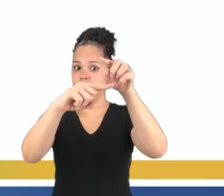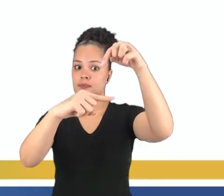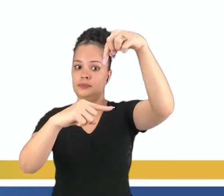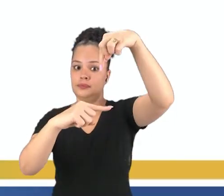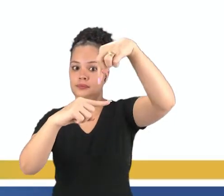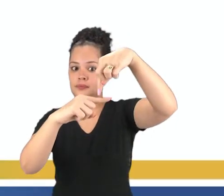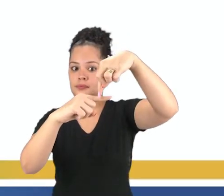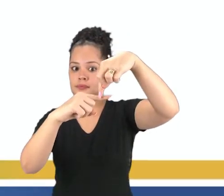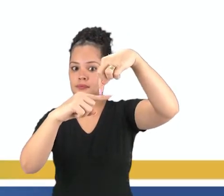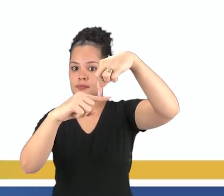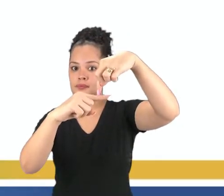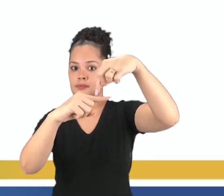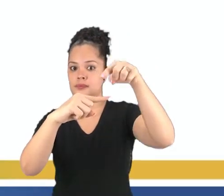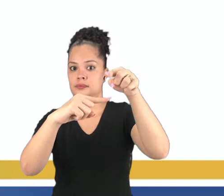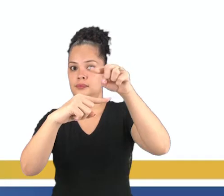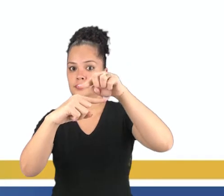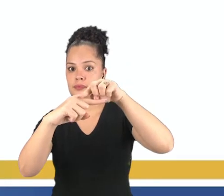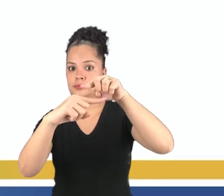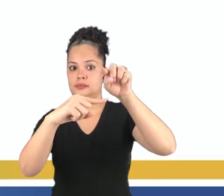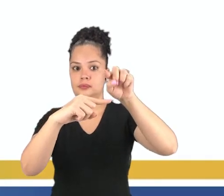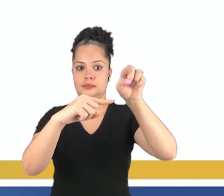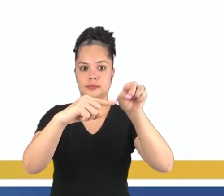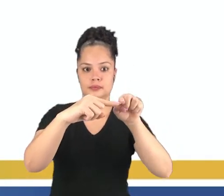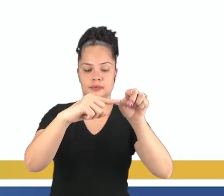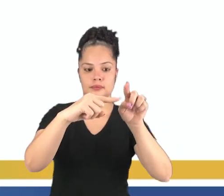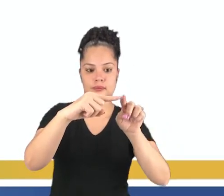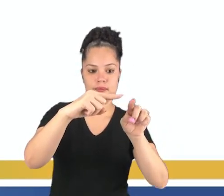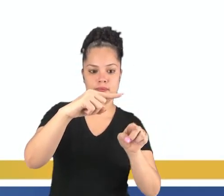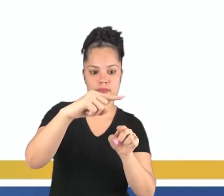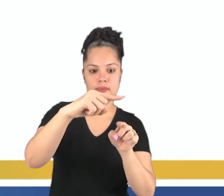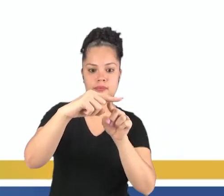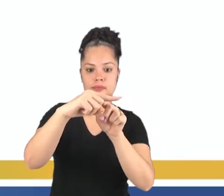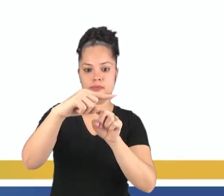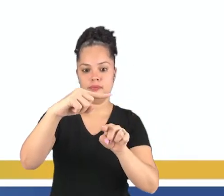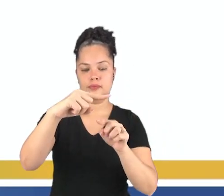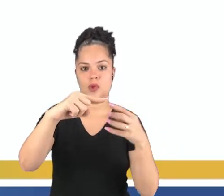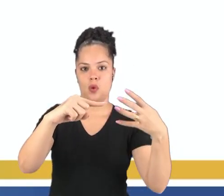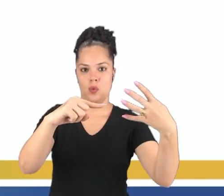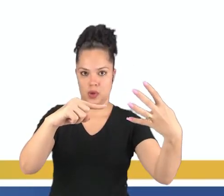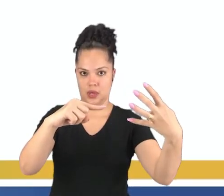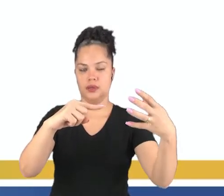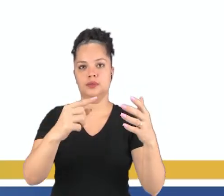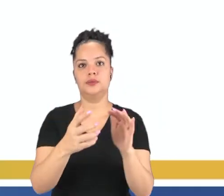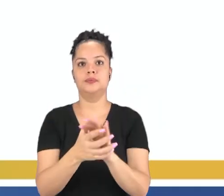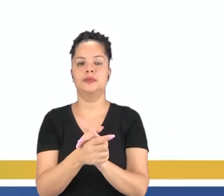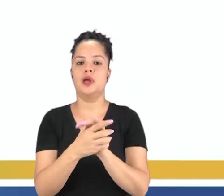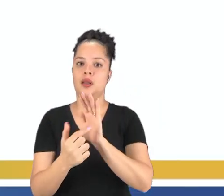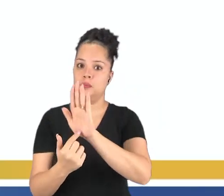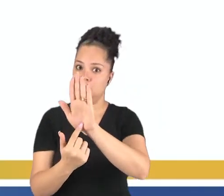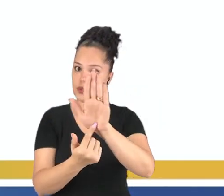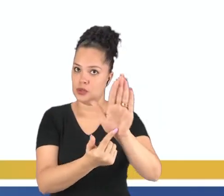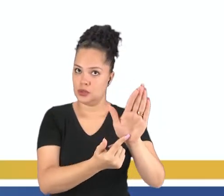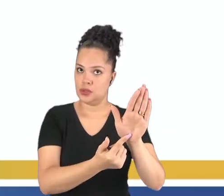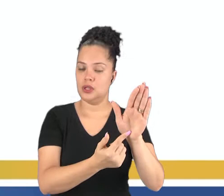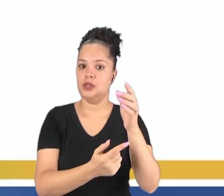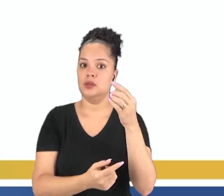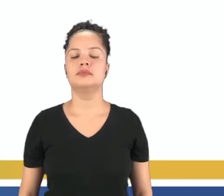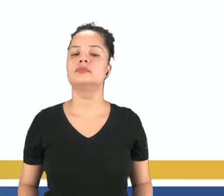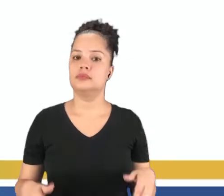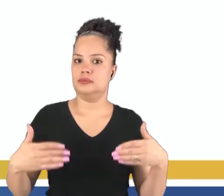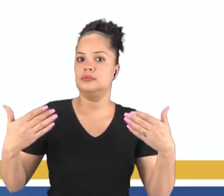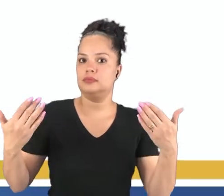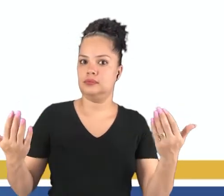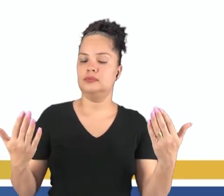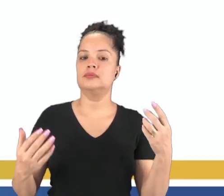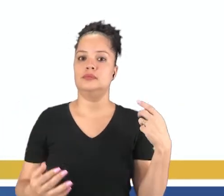caixinha com um pontinho? Lá eu posso dizer que tem exatamente um ângulo reto? Muito bem. Então, nós vamos ler da seguinte forma.